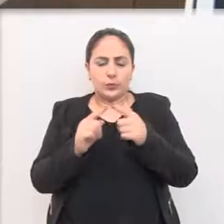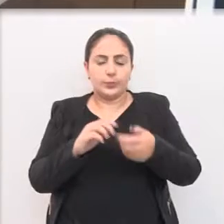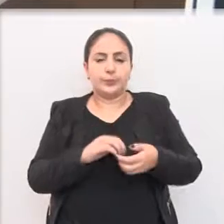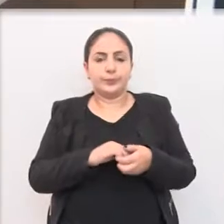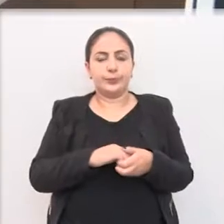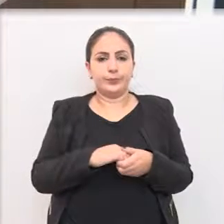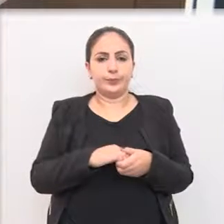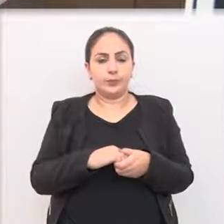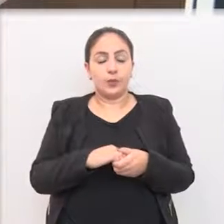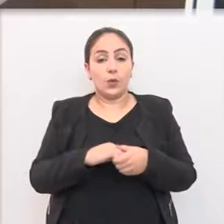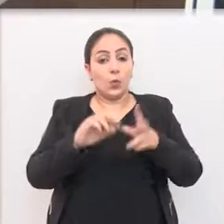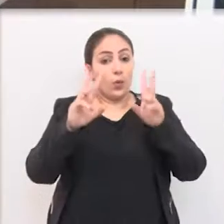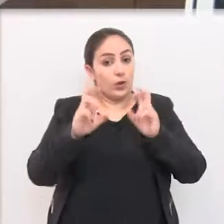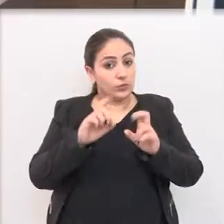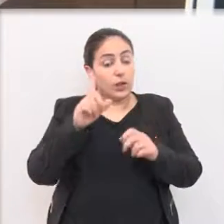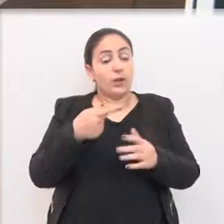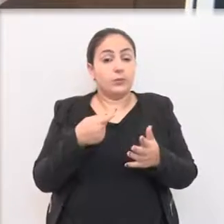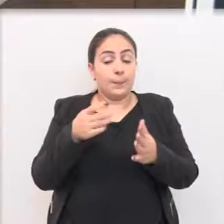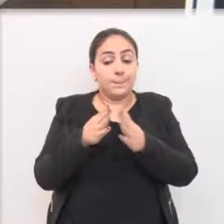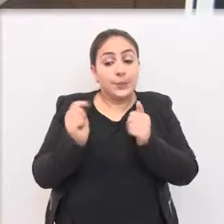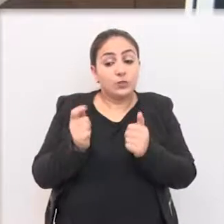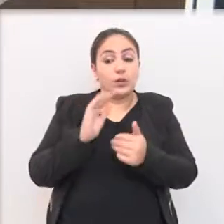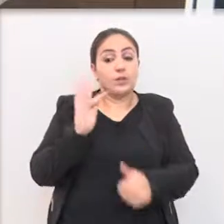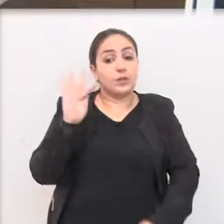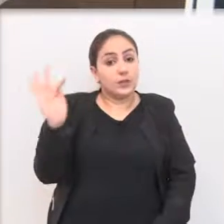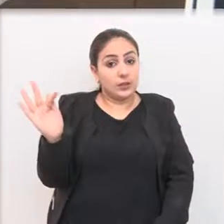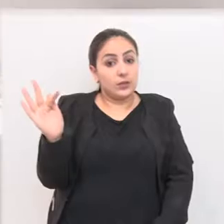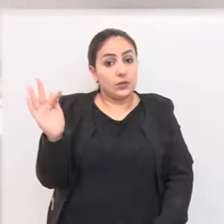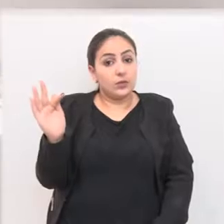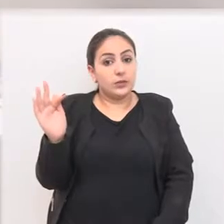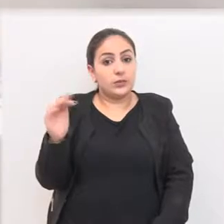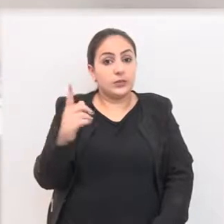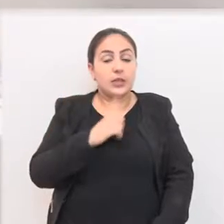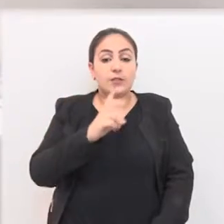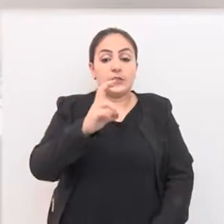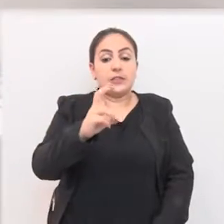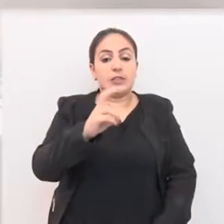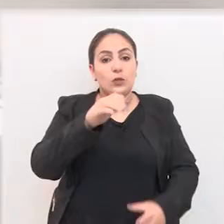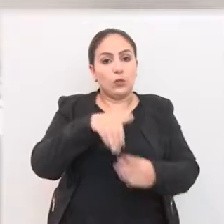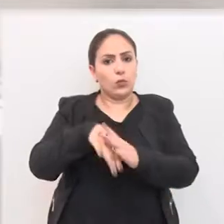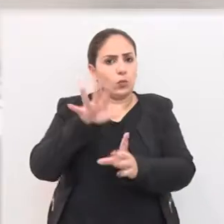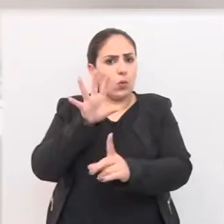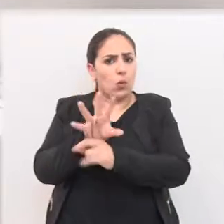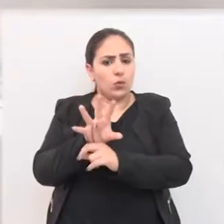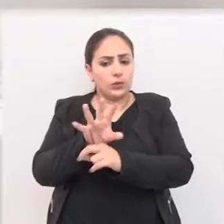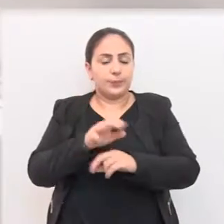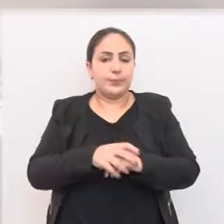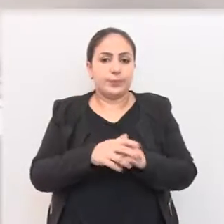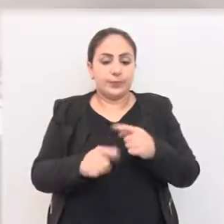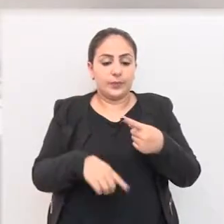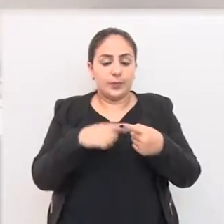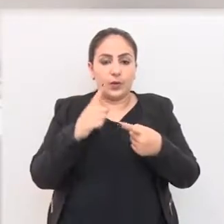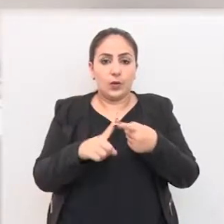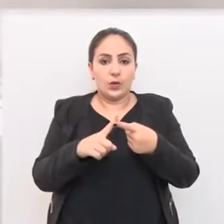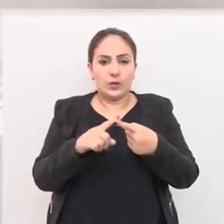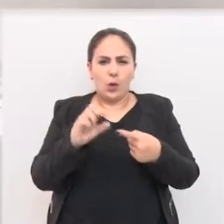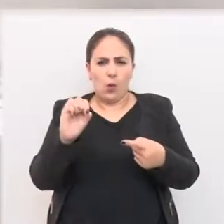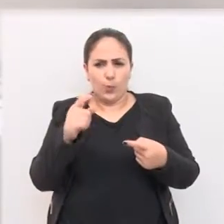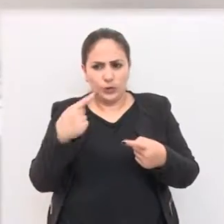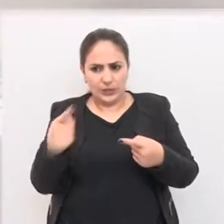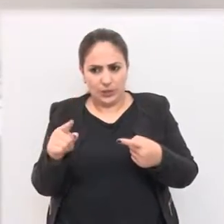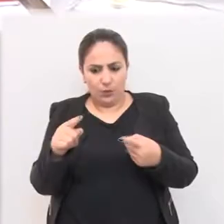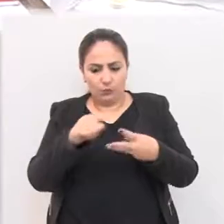natureza. A matéria, que é uma exigência federal, recebeu 5 votos contrários, da bancada